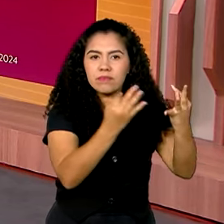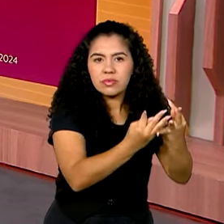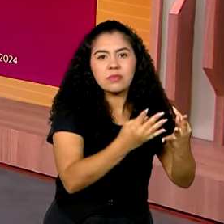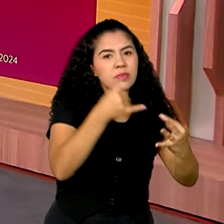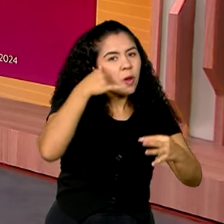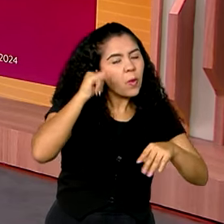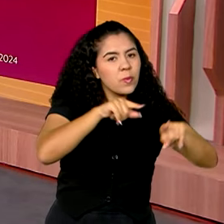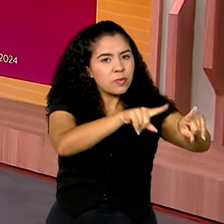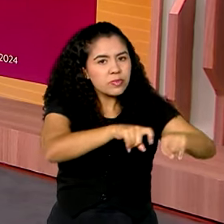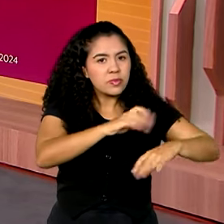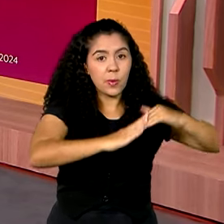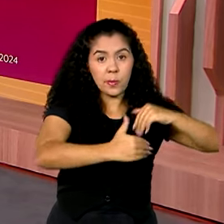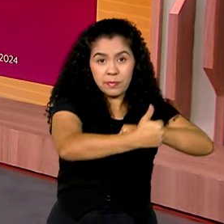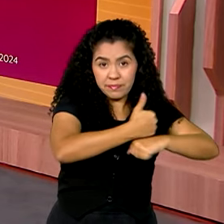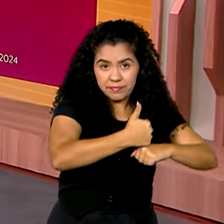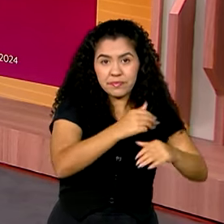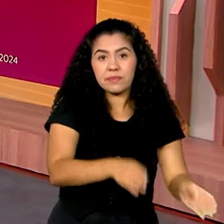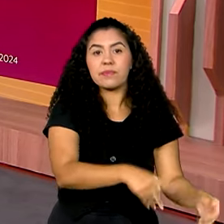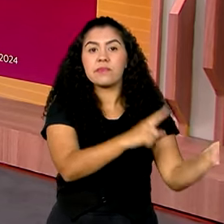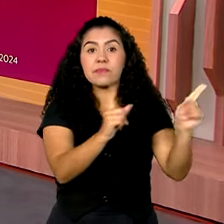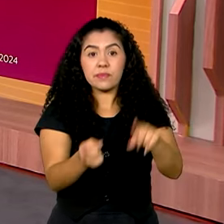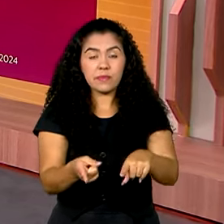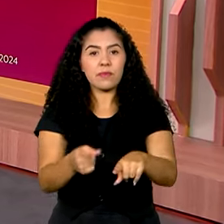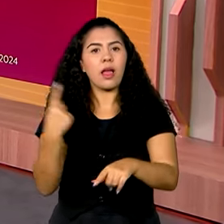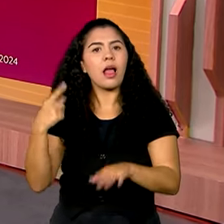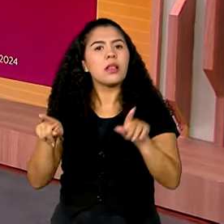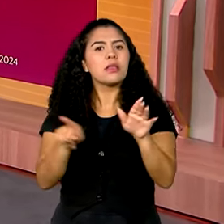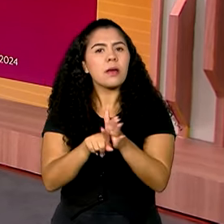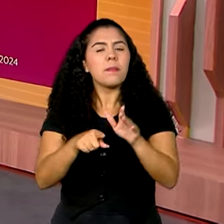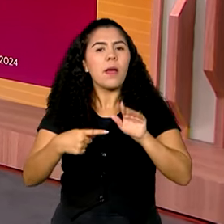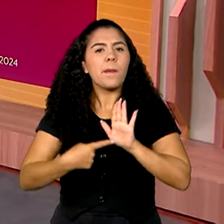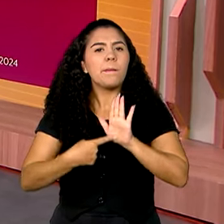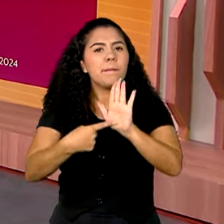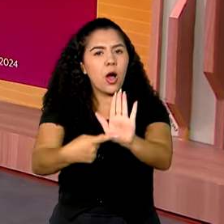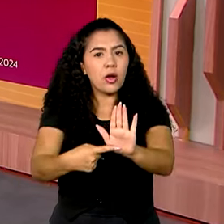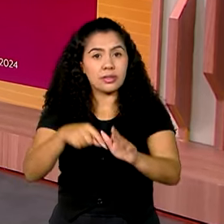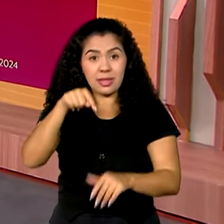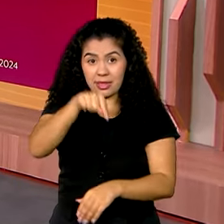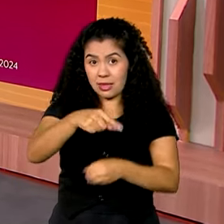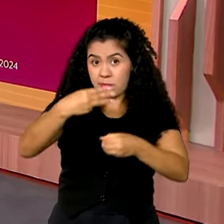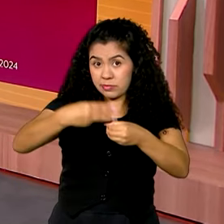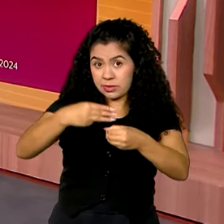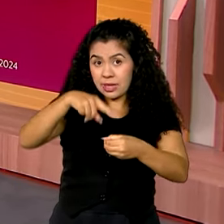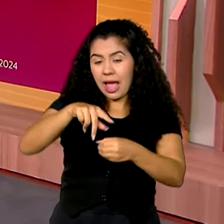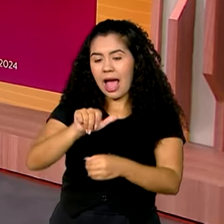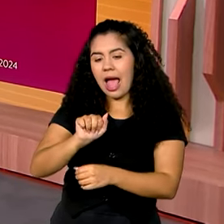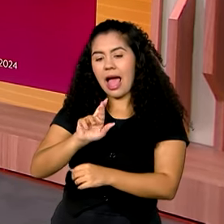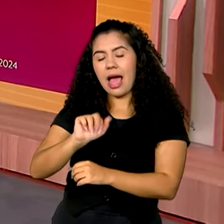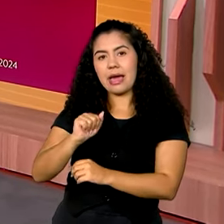agricultores familiares. O Comunica BR mostra também que Arapiraca tem